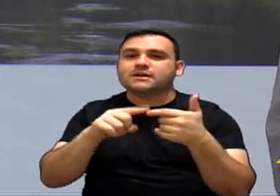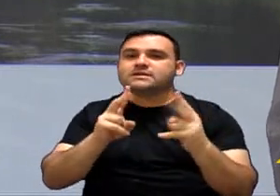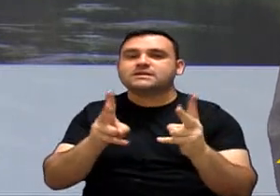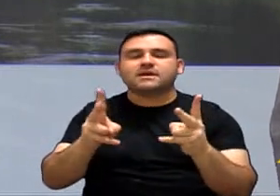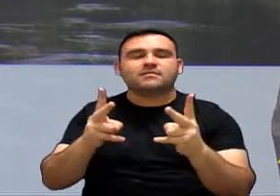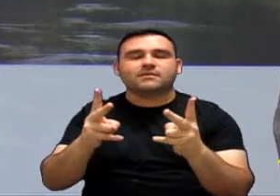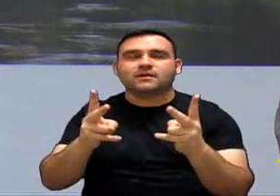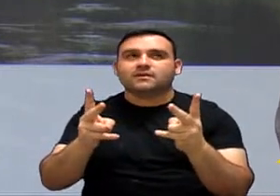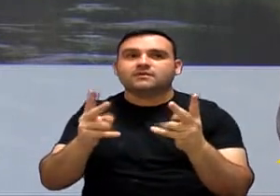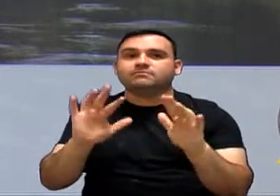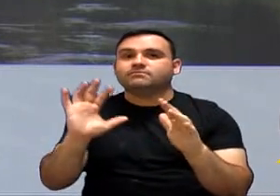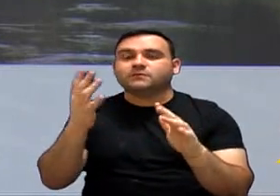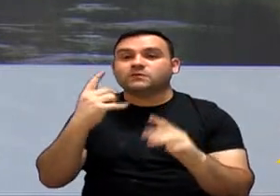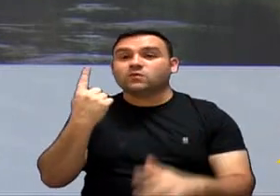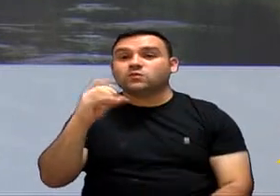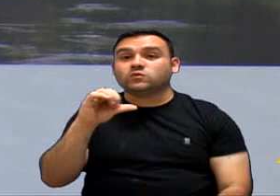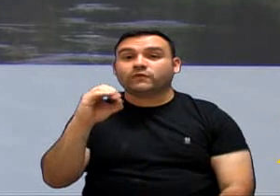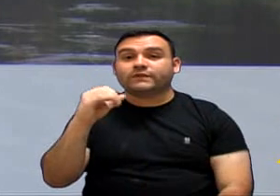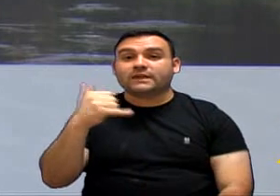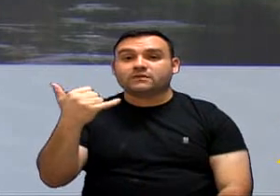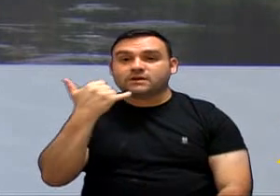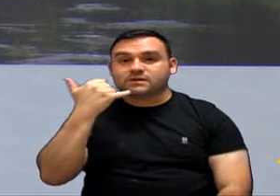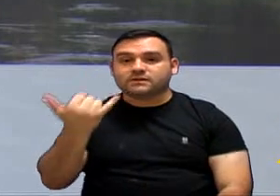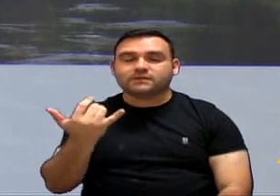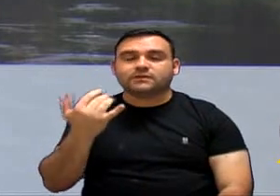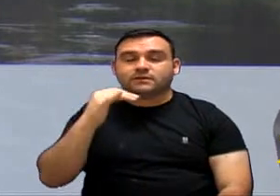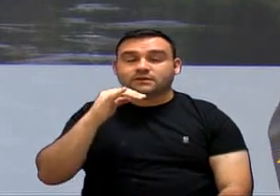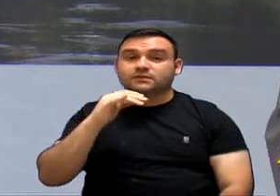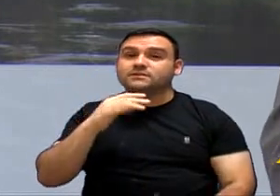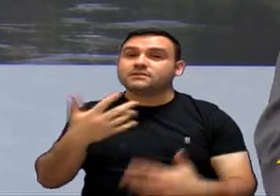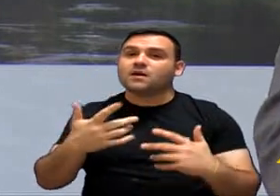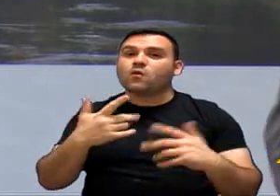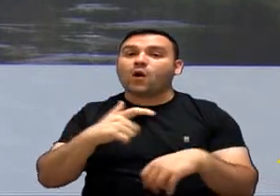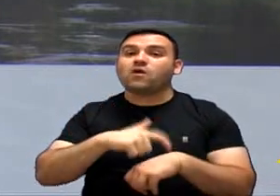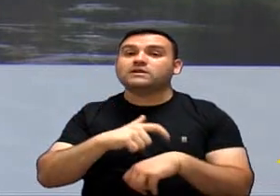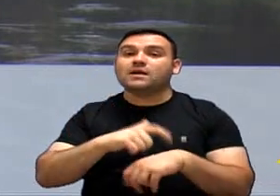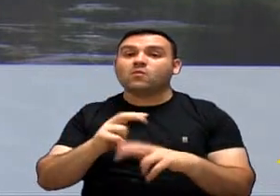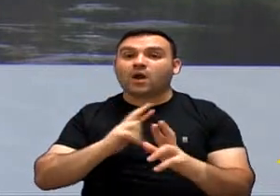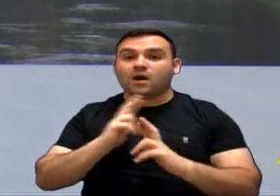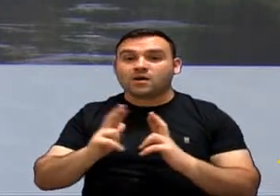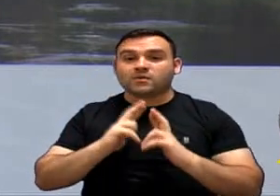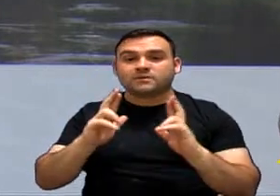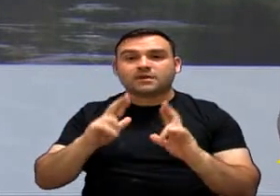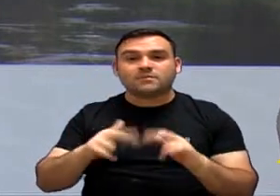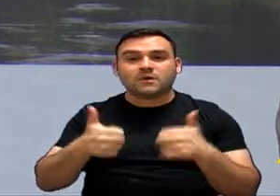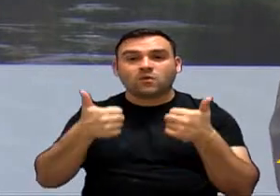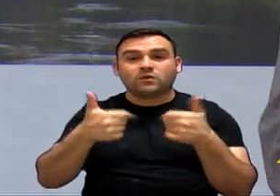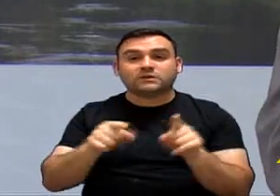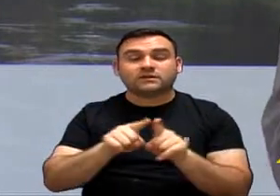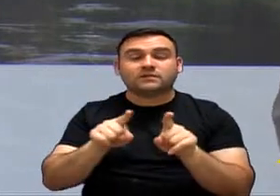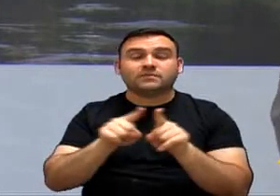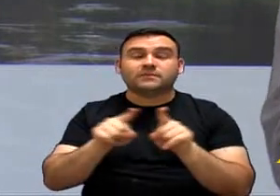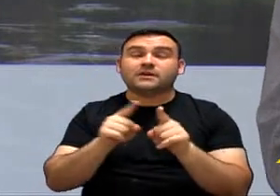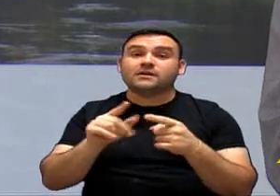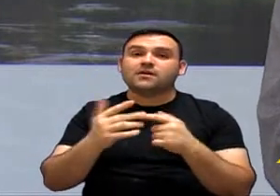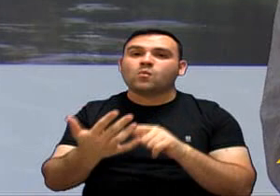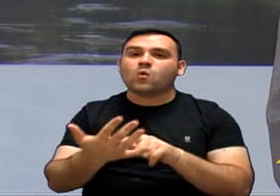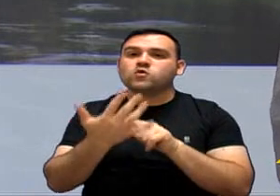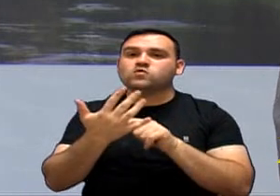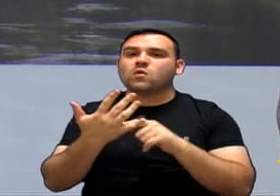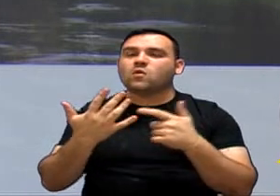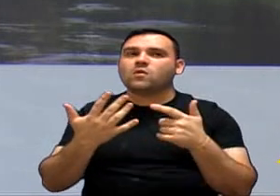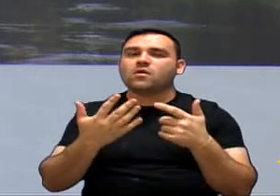vez que 190 acionado então o tempo de resposta melhorou muito e me mostrou também